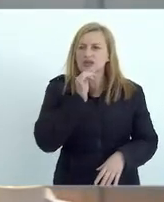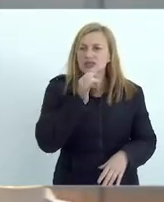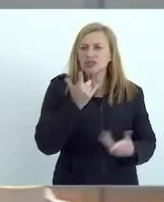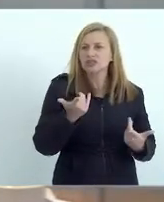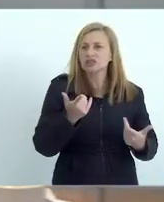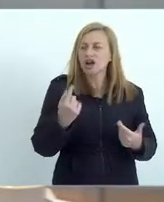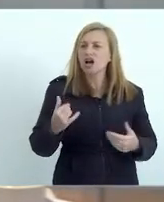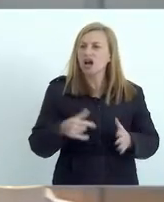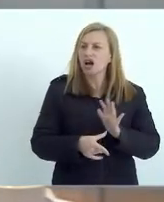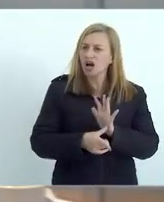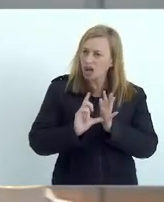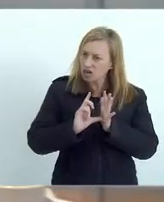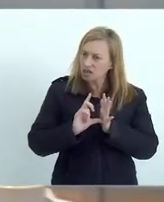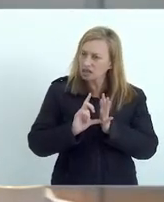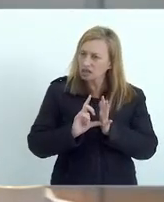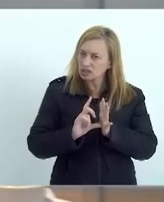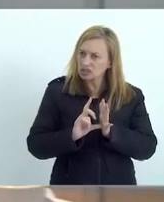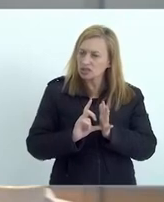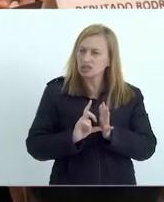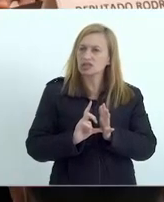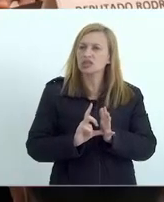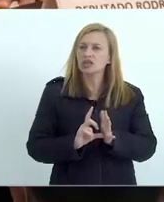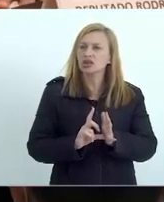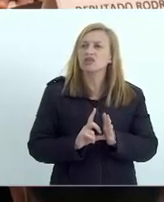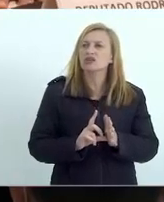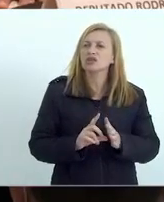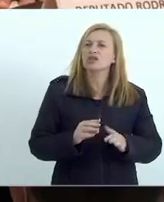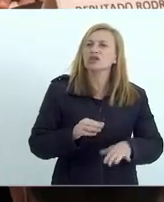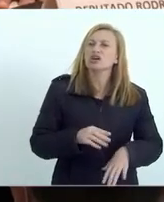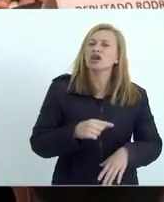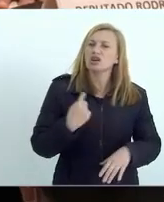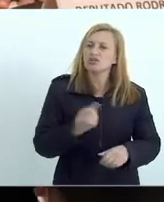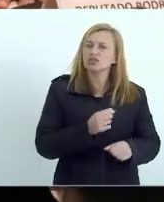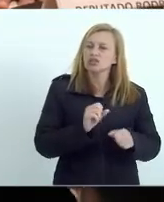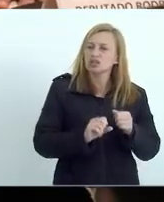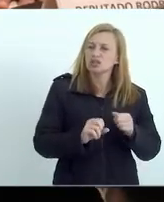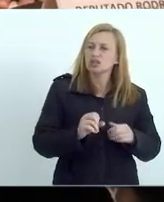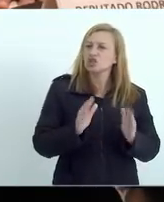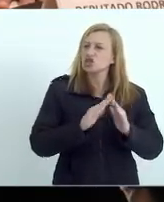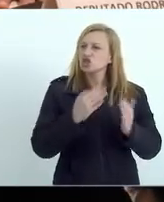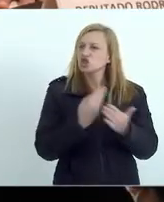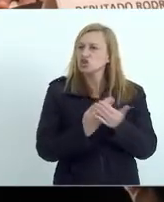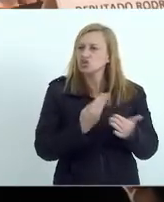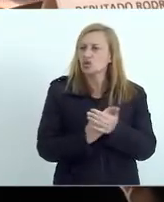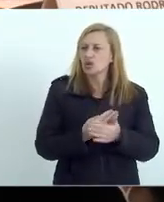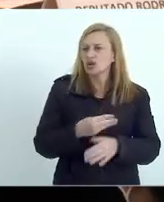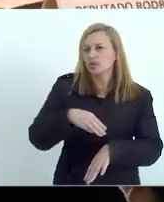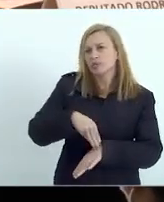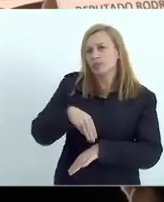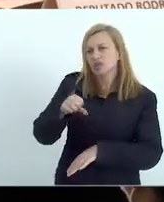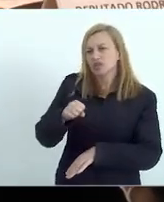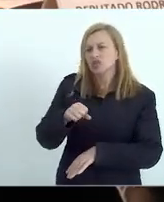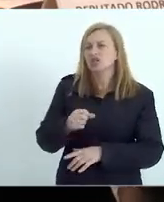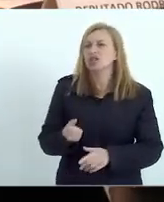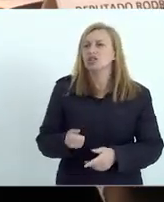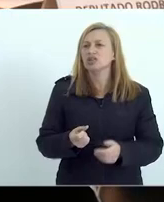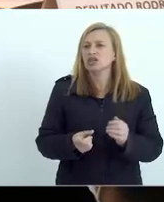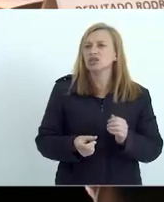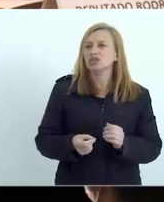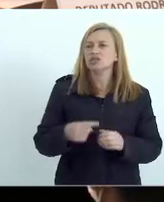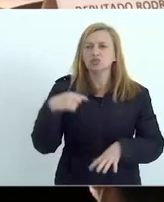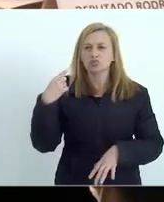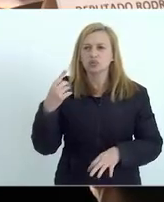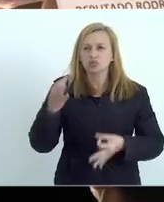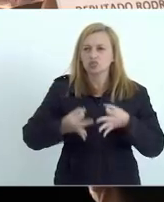de ingressar na vida pública eu tava me preparando o concurso da magistratura fazer escola de magistratura e depois de tanto esforço e o edital do concurso de